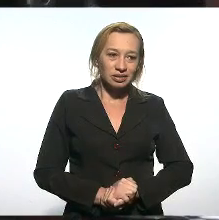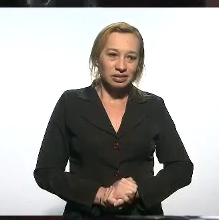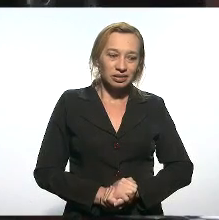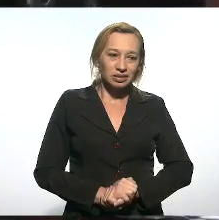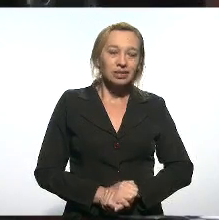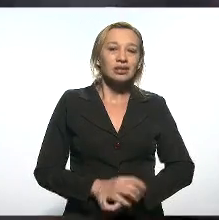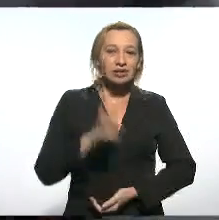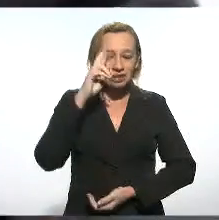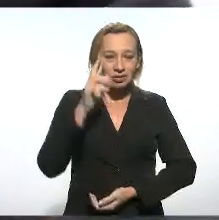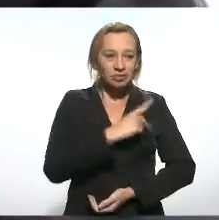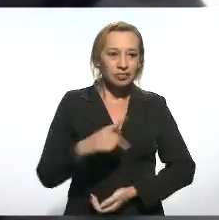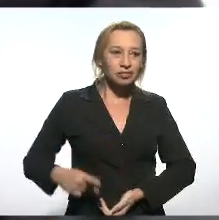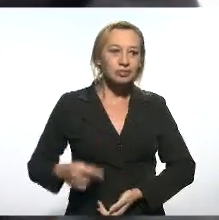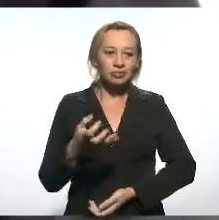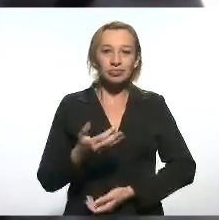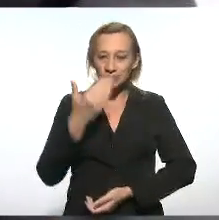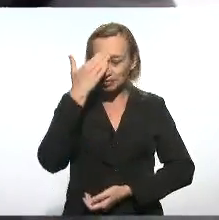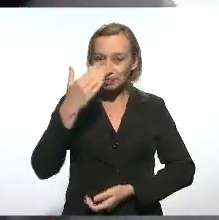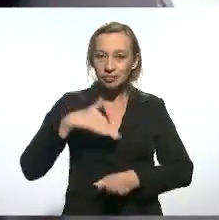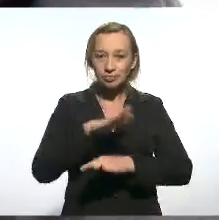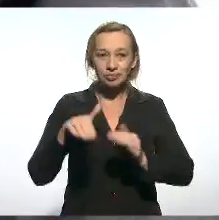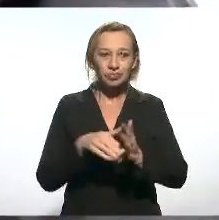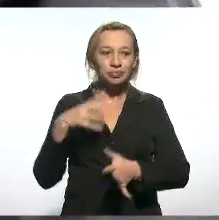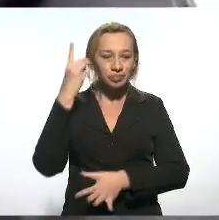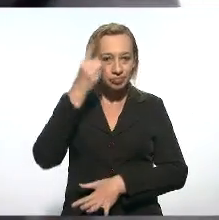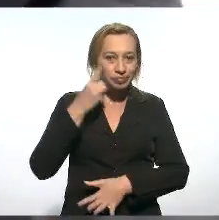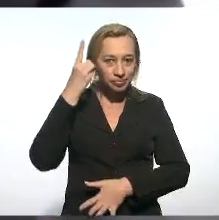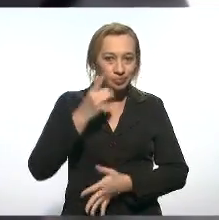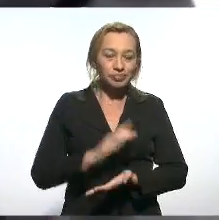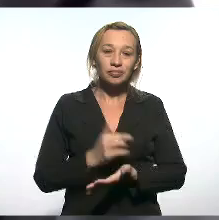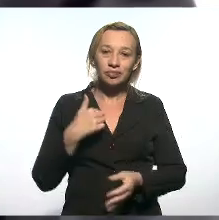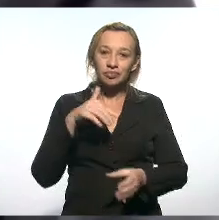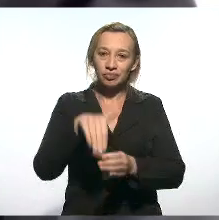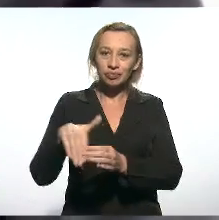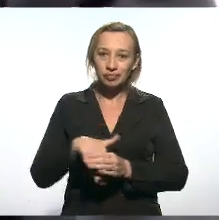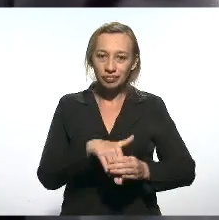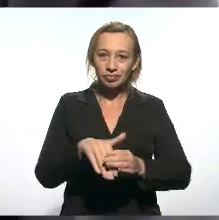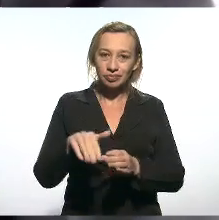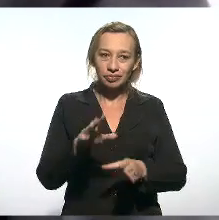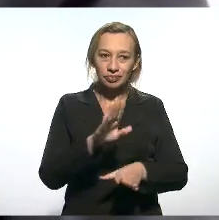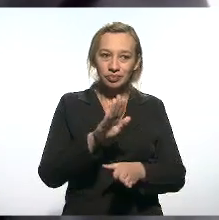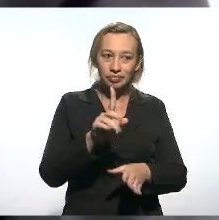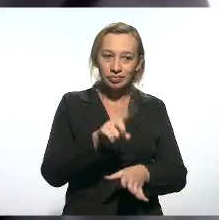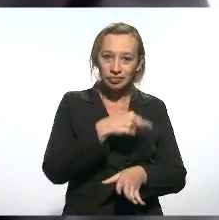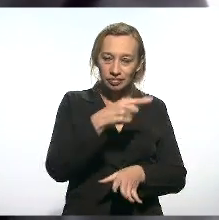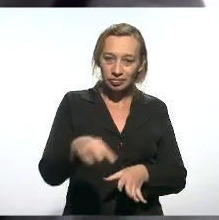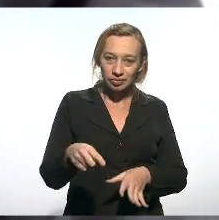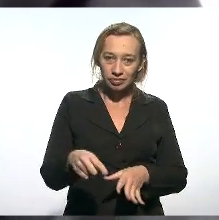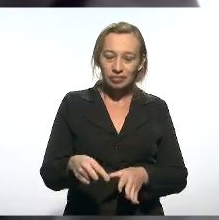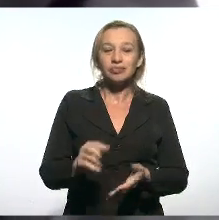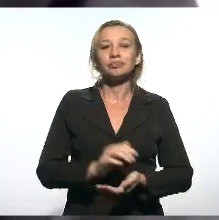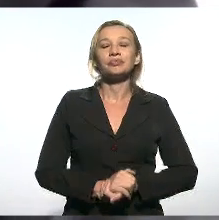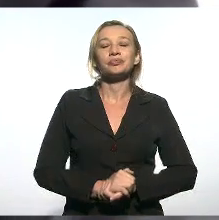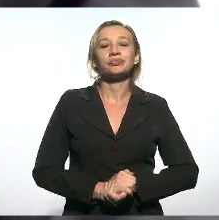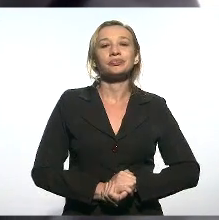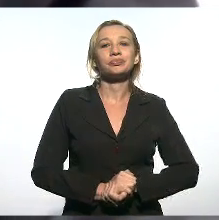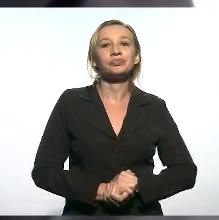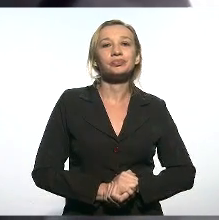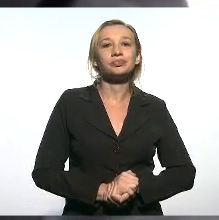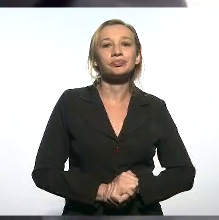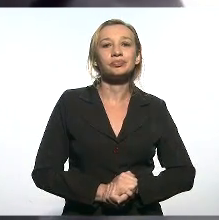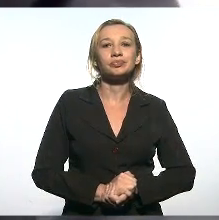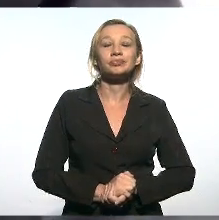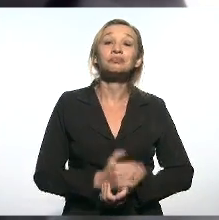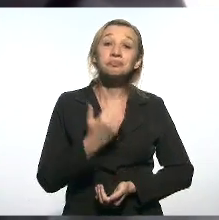Senhor presidente, primeiro eu quero agradecer a todos os deputados que estão votando para derrubar esse destaque. Eu até